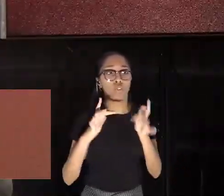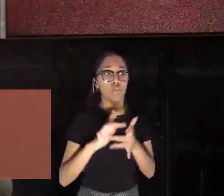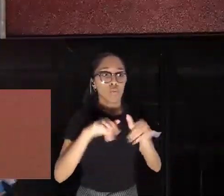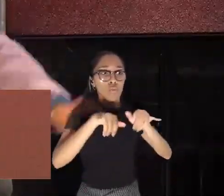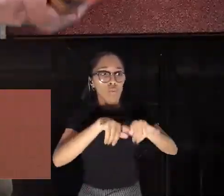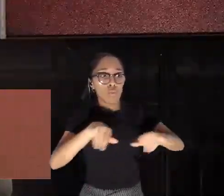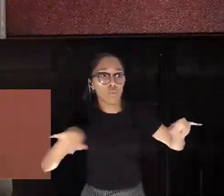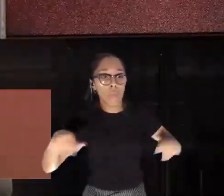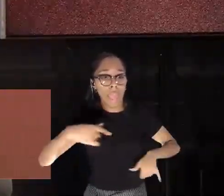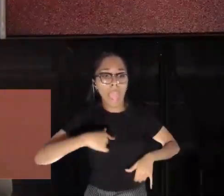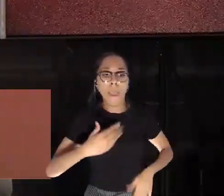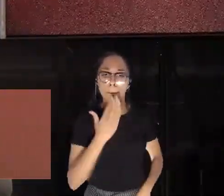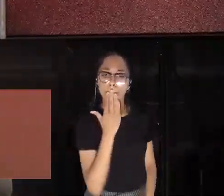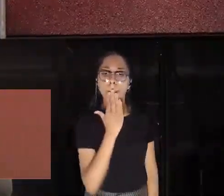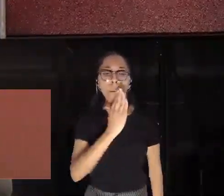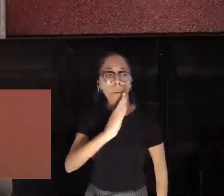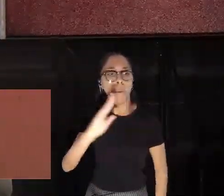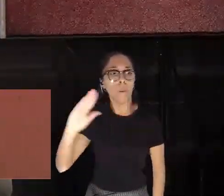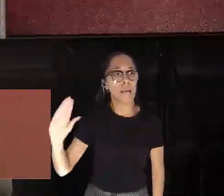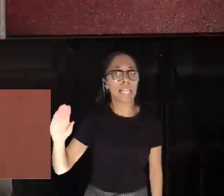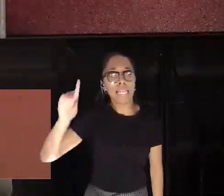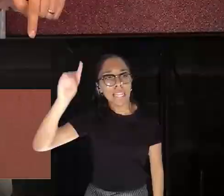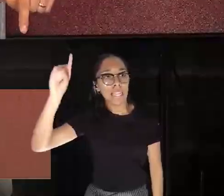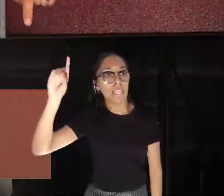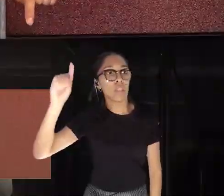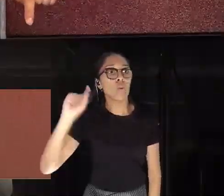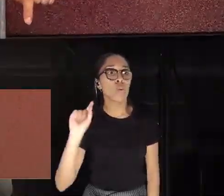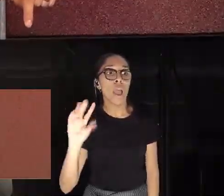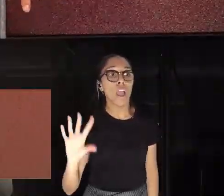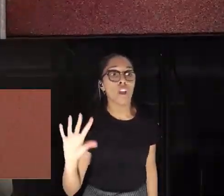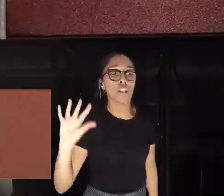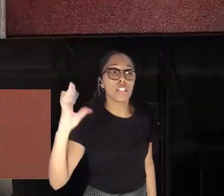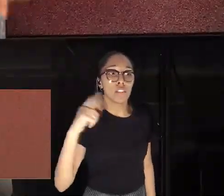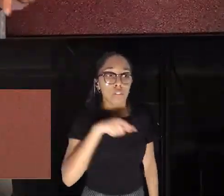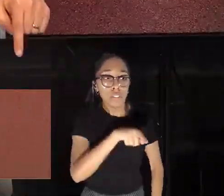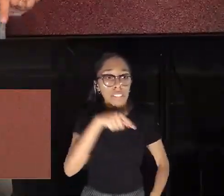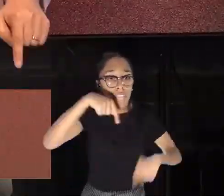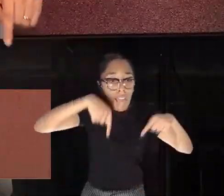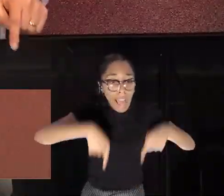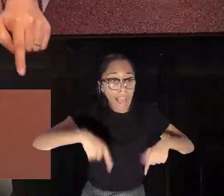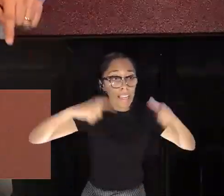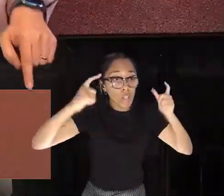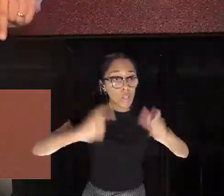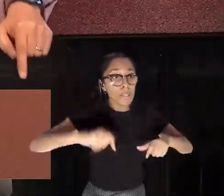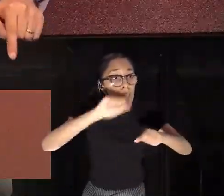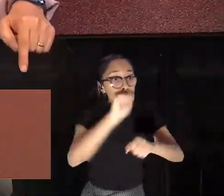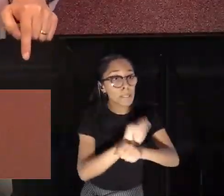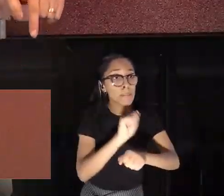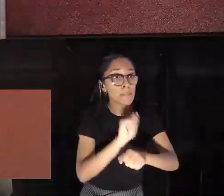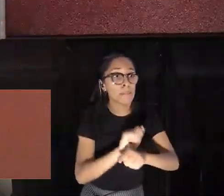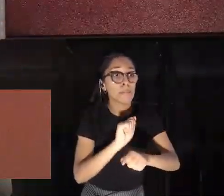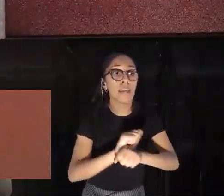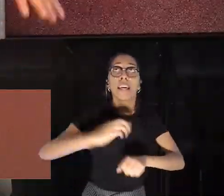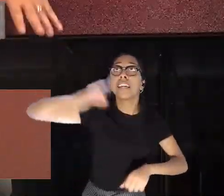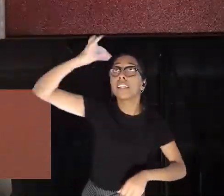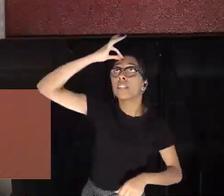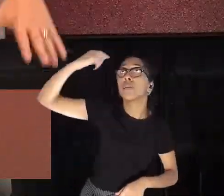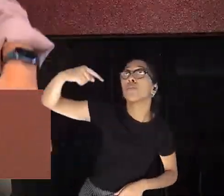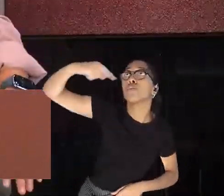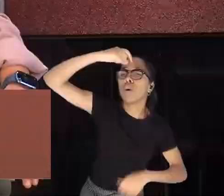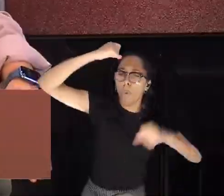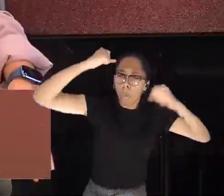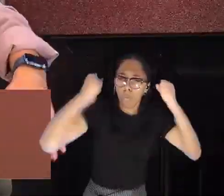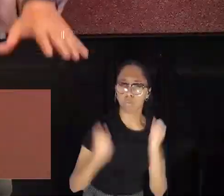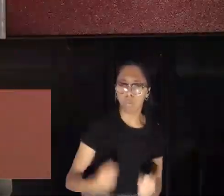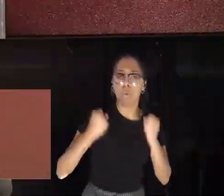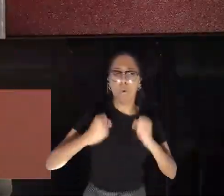Pai, mas fiquem na cidade até serem revestidos do poder. Quem que ia trazer esse poder